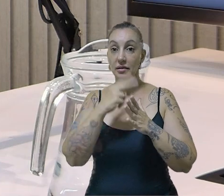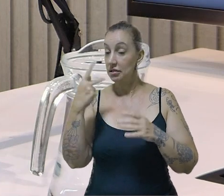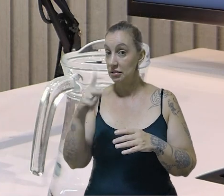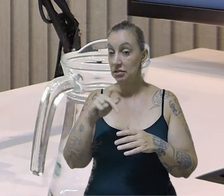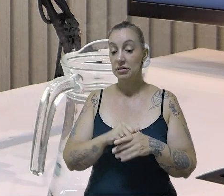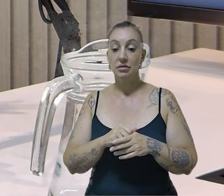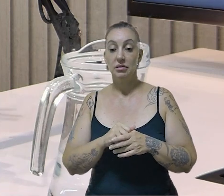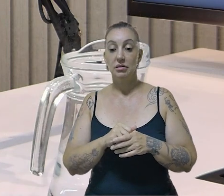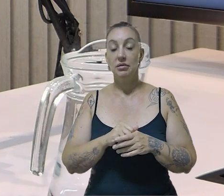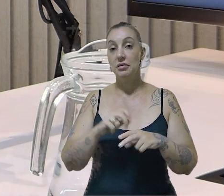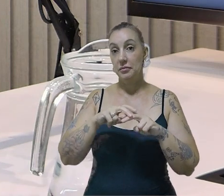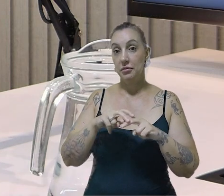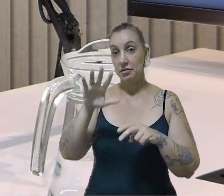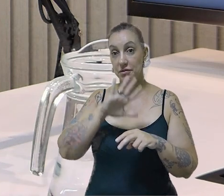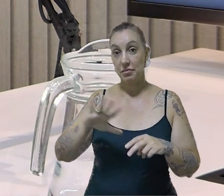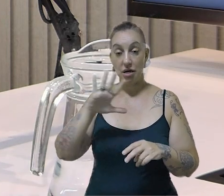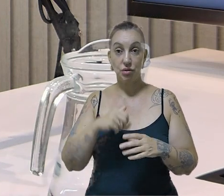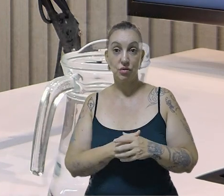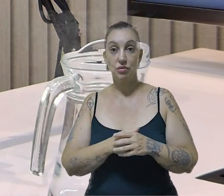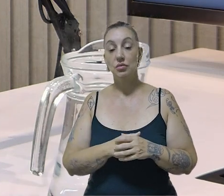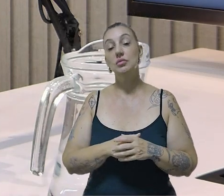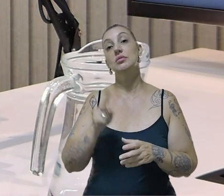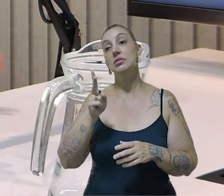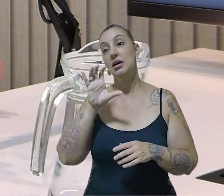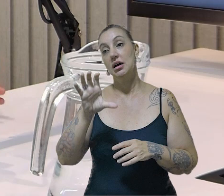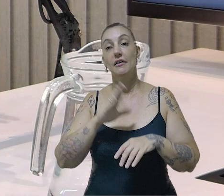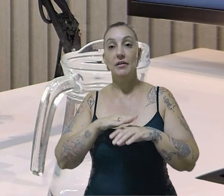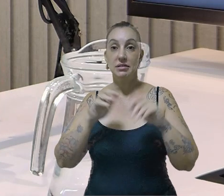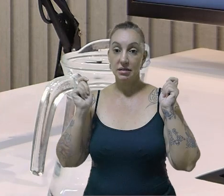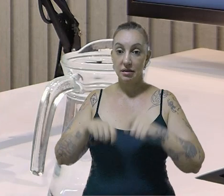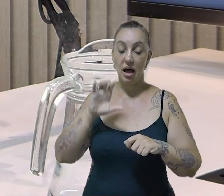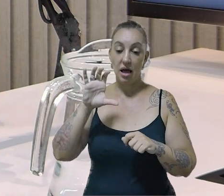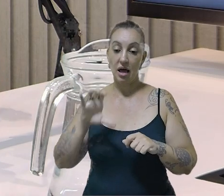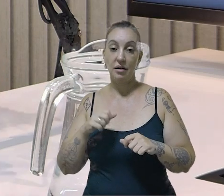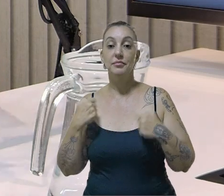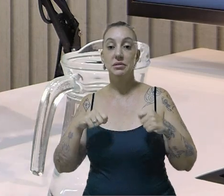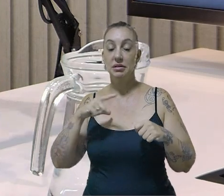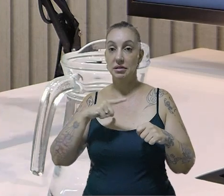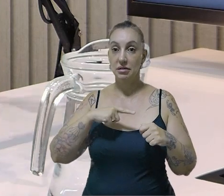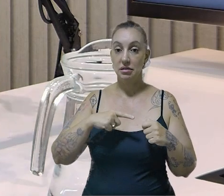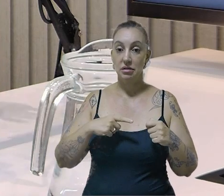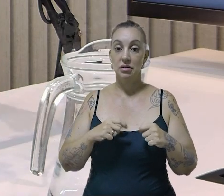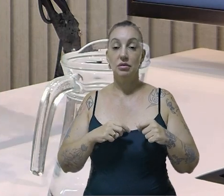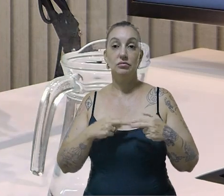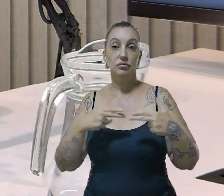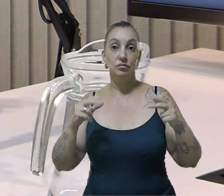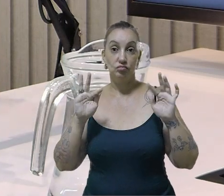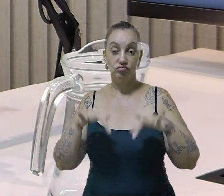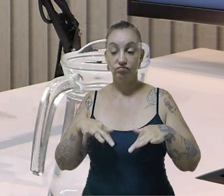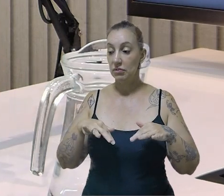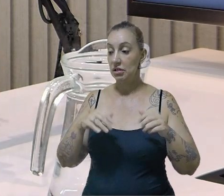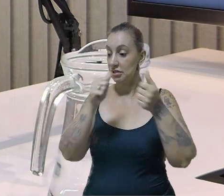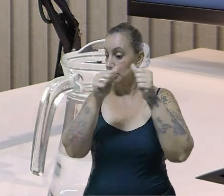bran era meio por por espaço né Sempre Ah aqui dá para fazer assim assim assim sim mas tem que ter as torres no fundo tem que ter